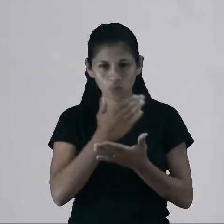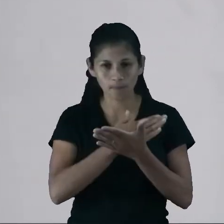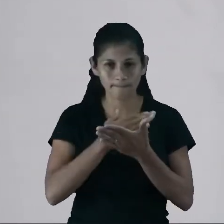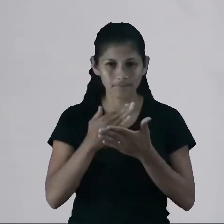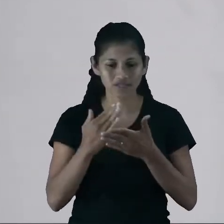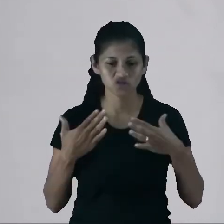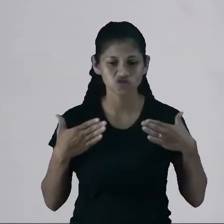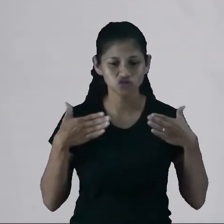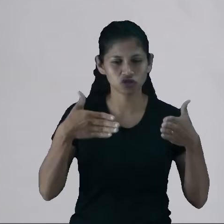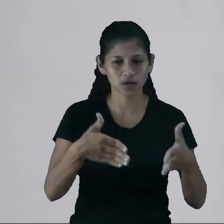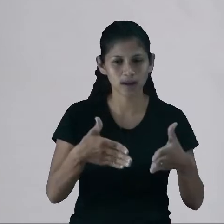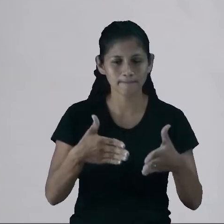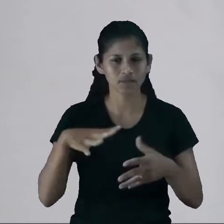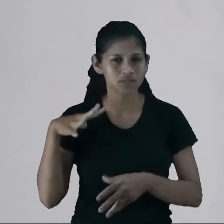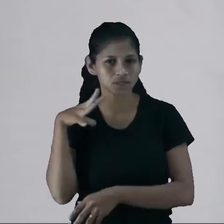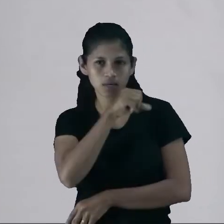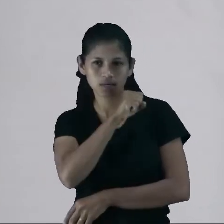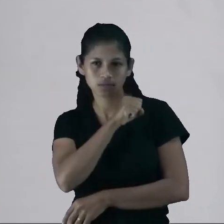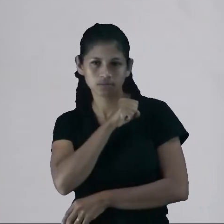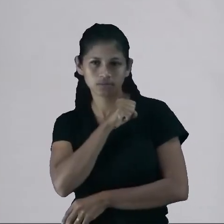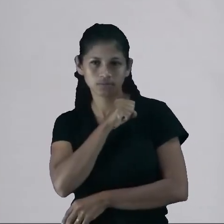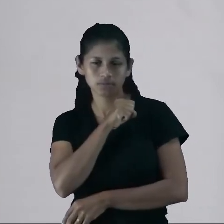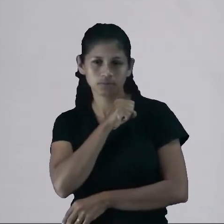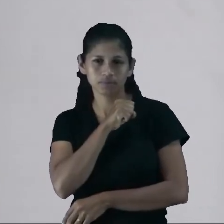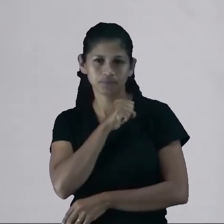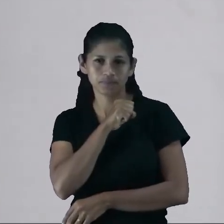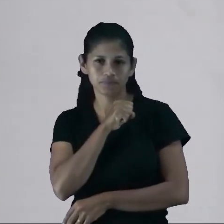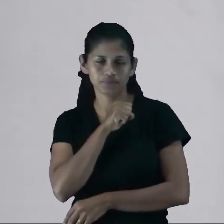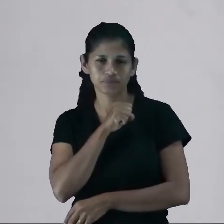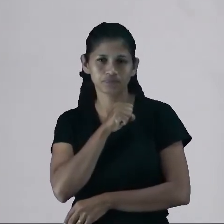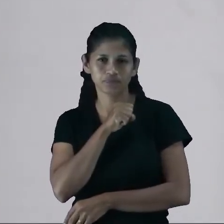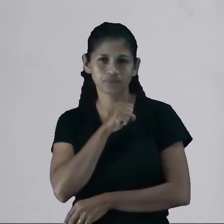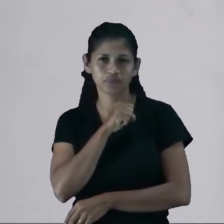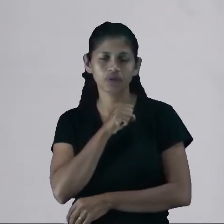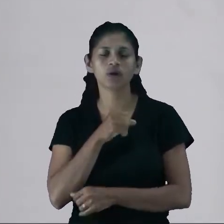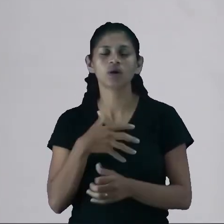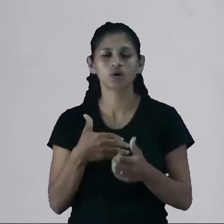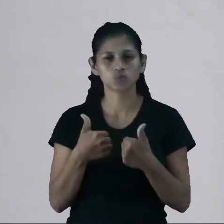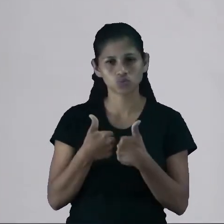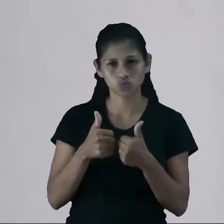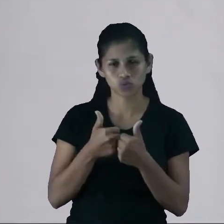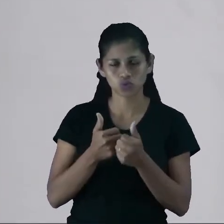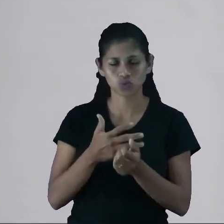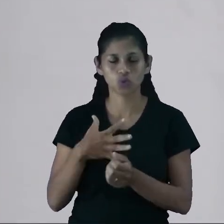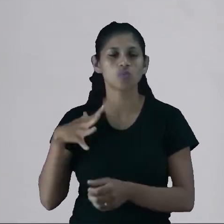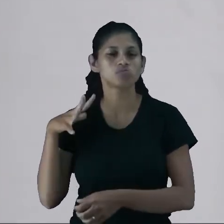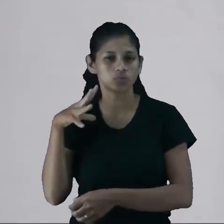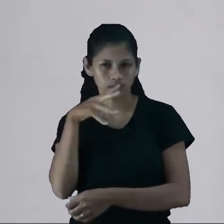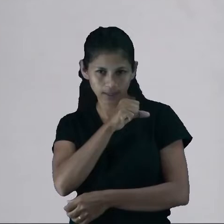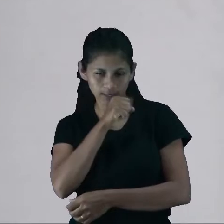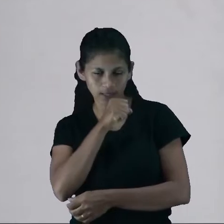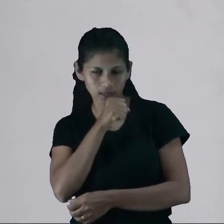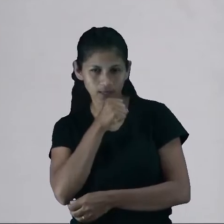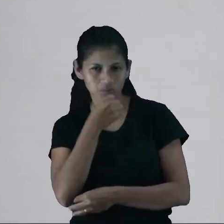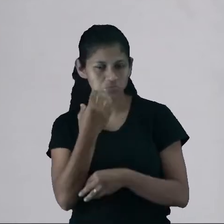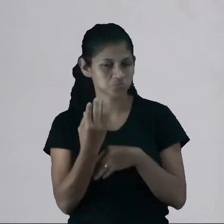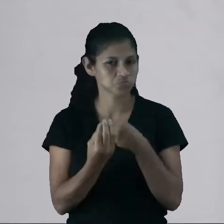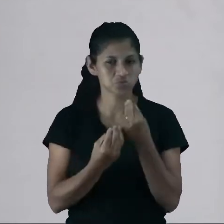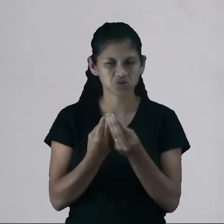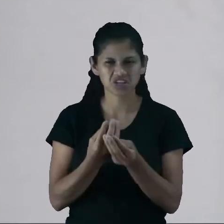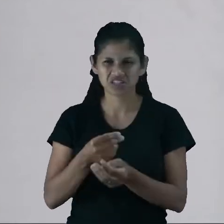né, nos lugares de uma forma mais rápida. É um meio de transporte mais rápido, né, comparado ao que